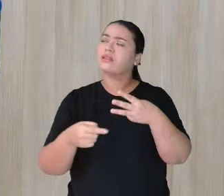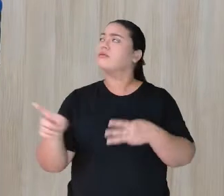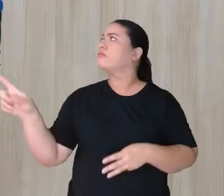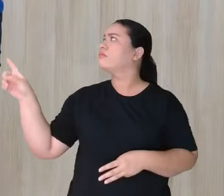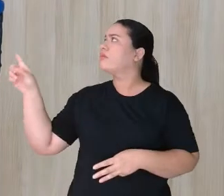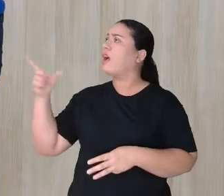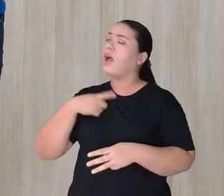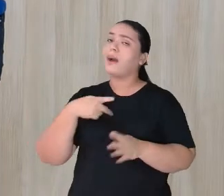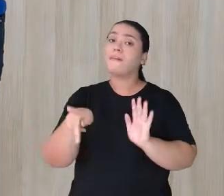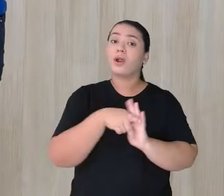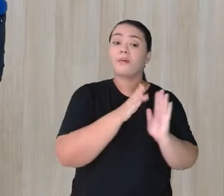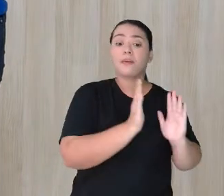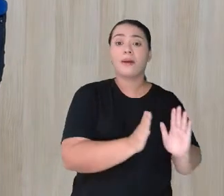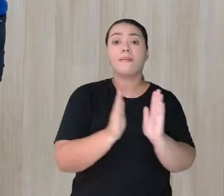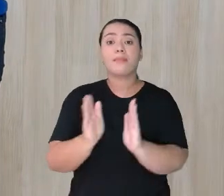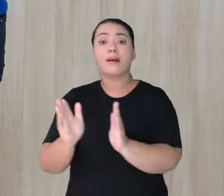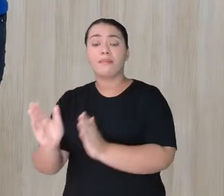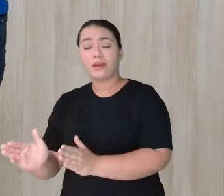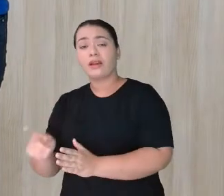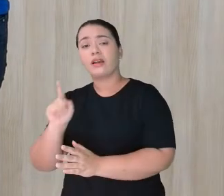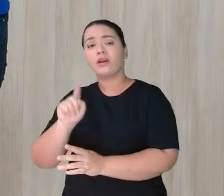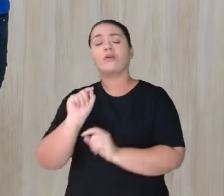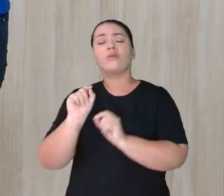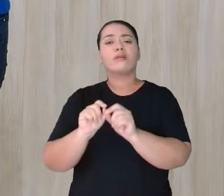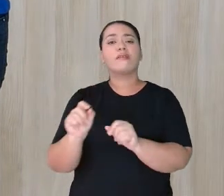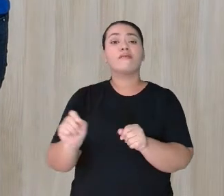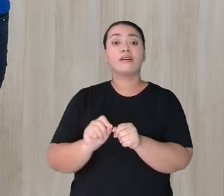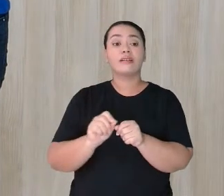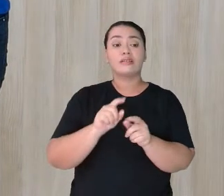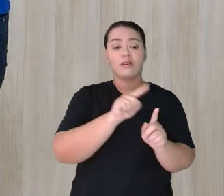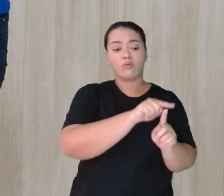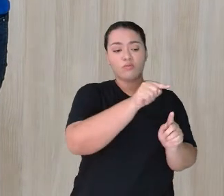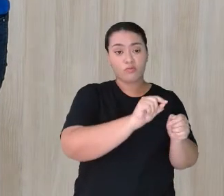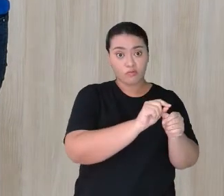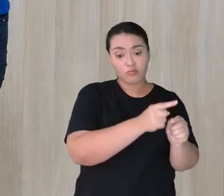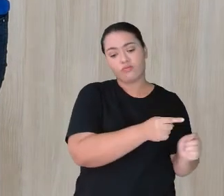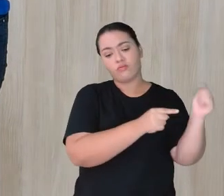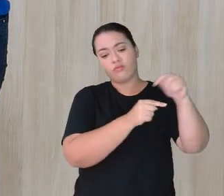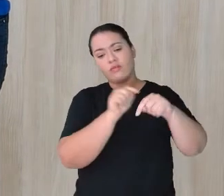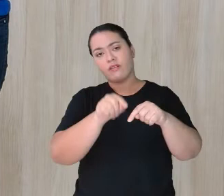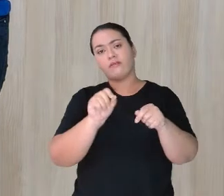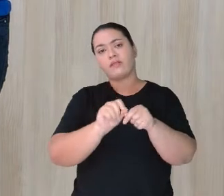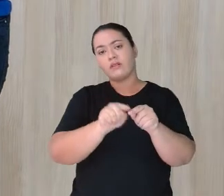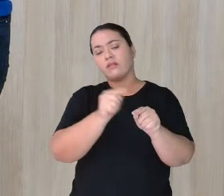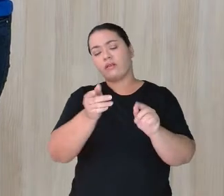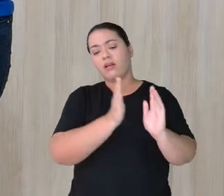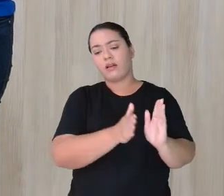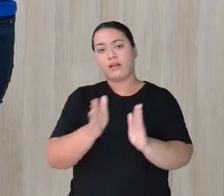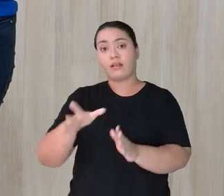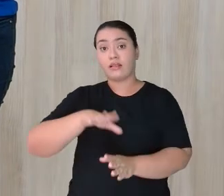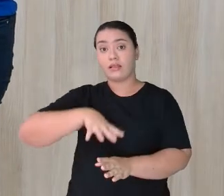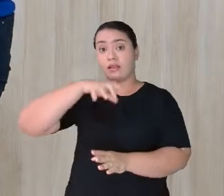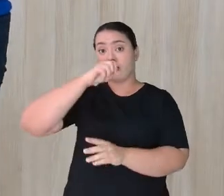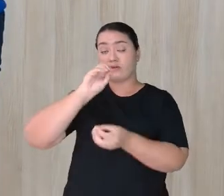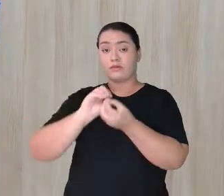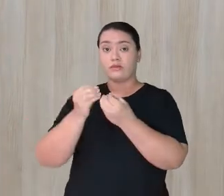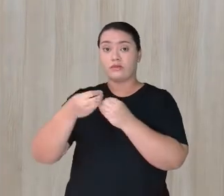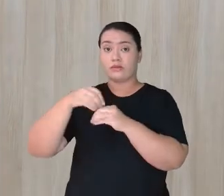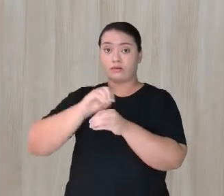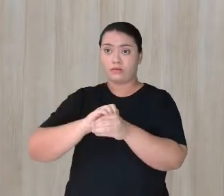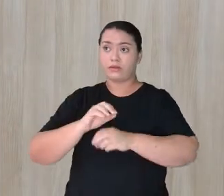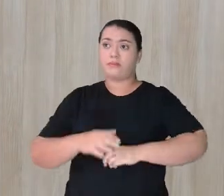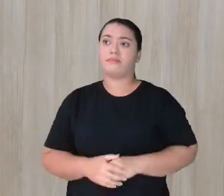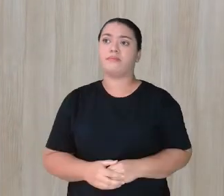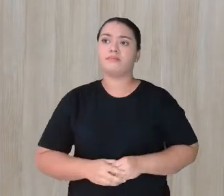fase e o que eles vão produzindo vai servindo para que o outro realize a outra etapa da respiração celular.